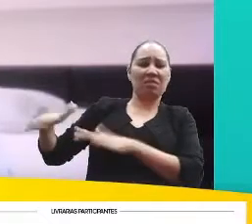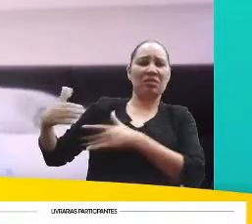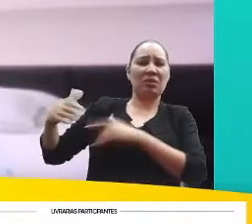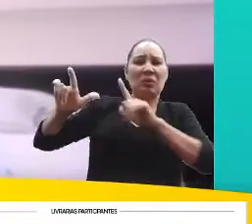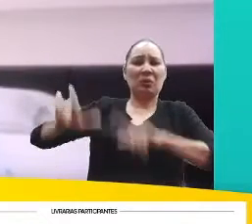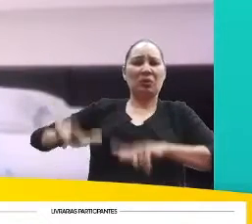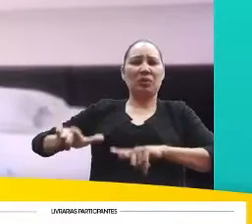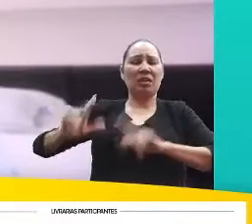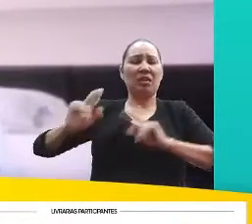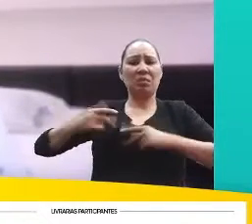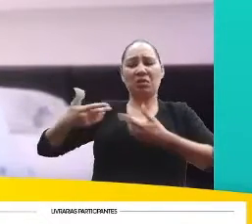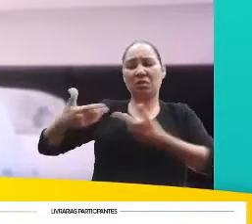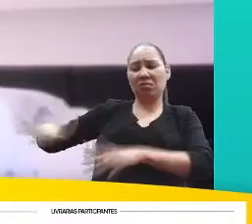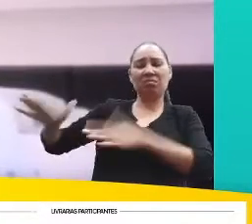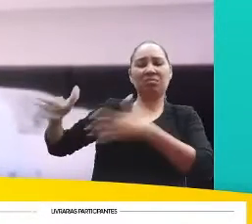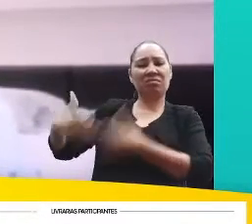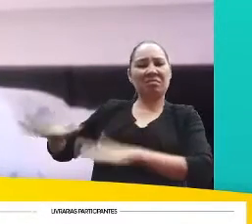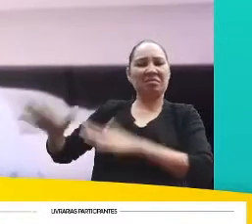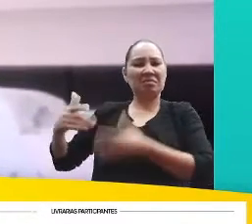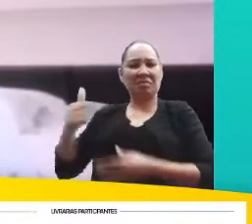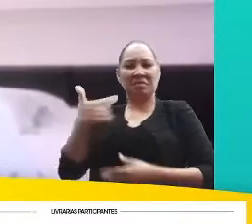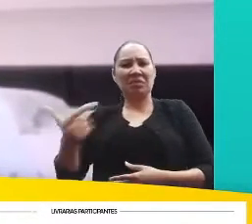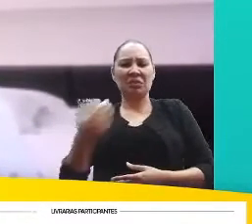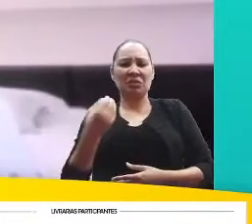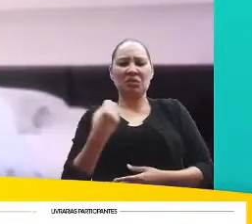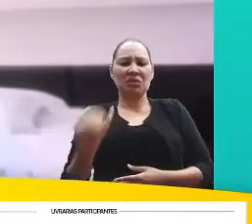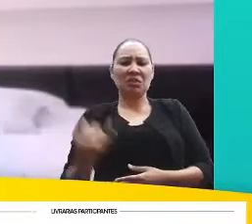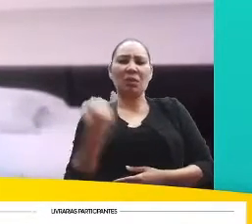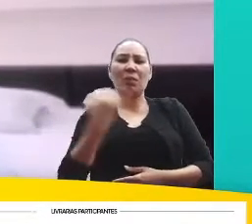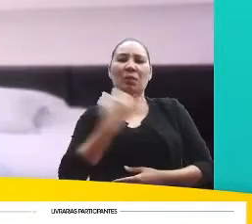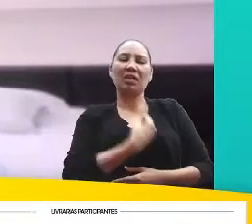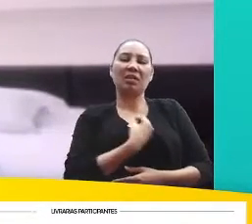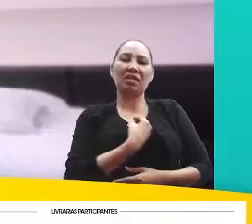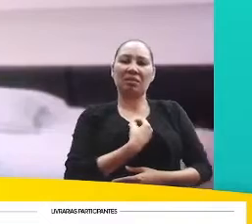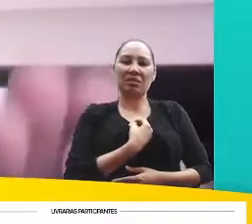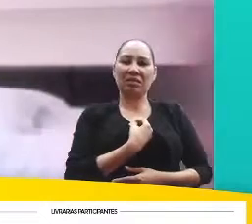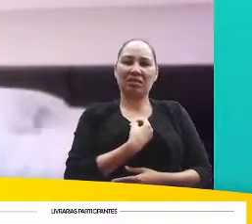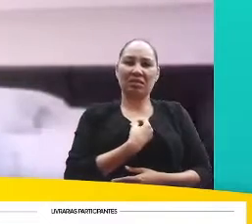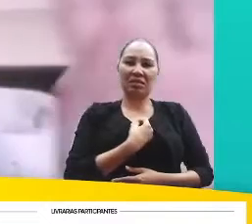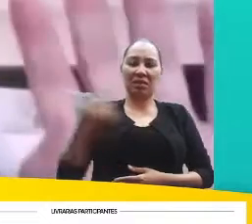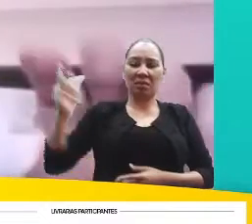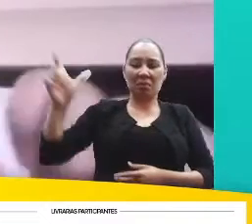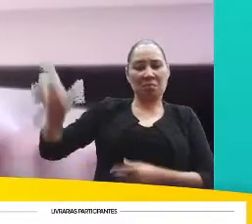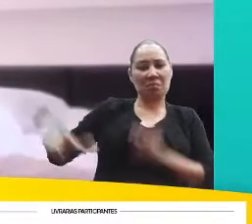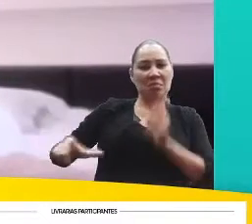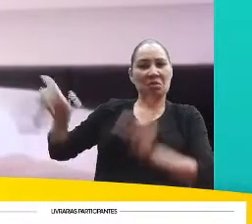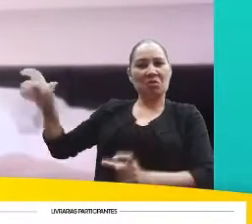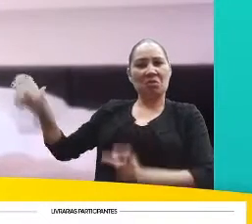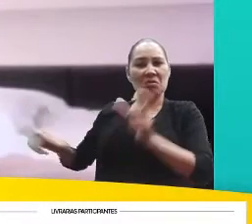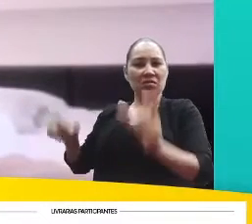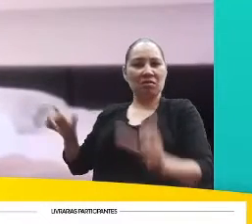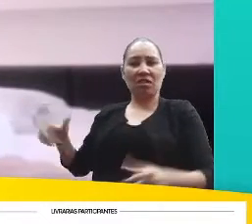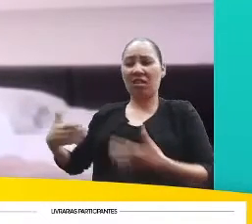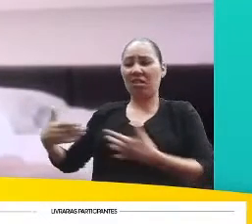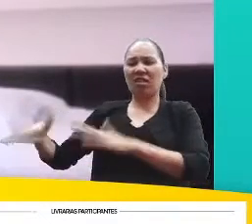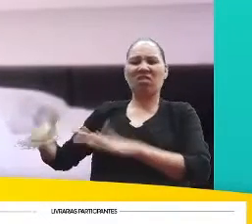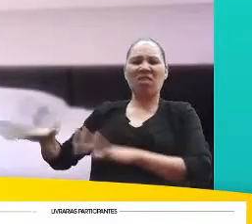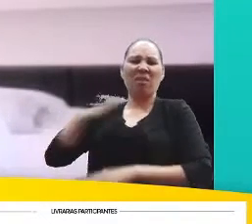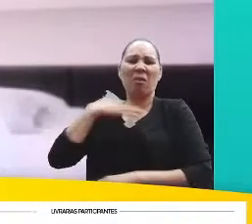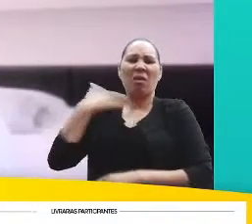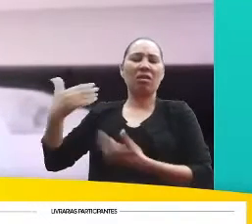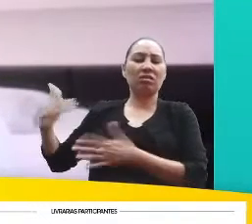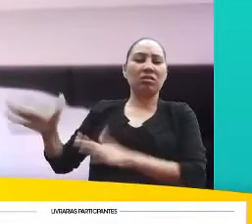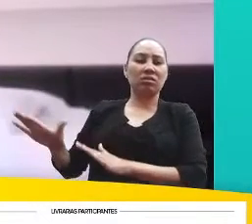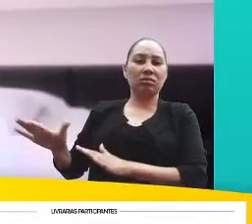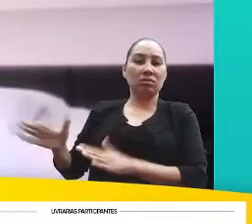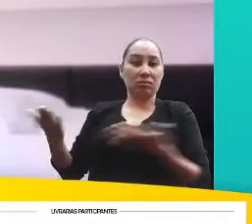lugares para as pessoas com lepra, que não se diz lepra, é doença de Hansen, né? A gente isolava e deixava a criatura morrer. Isso